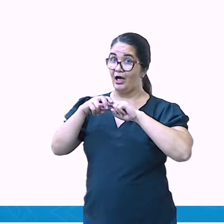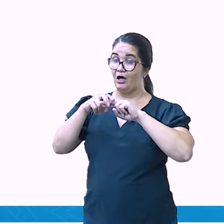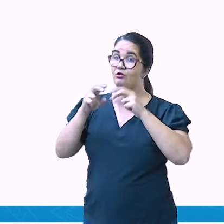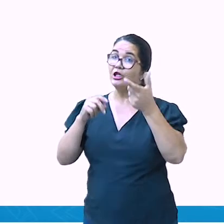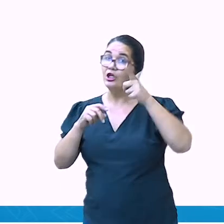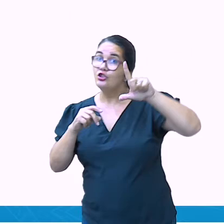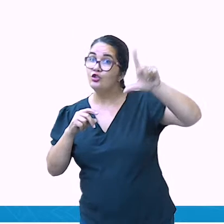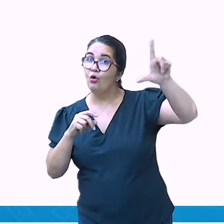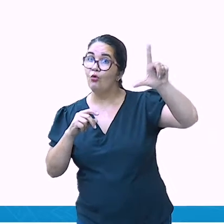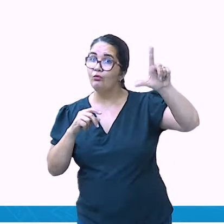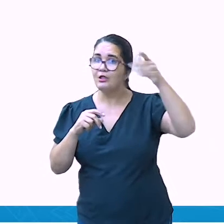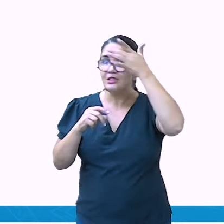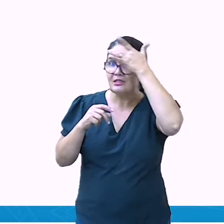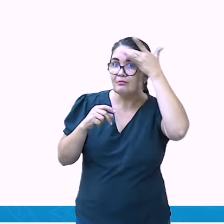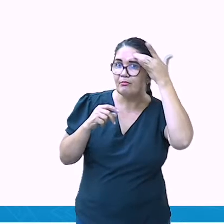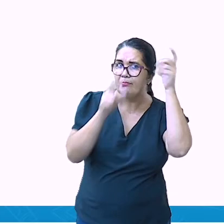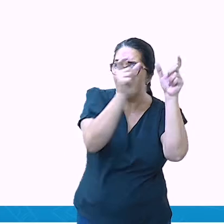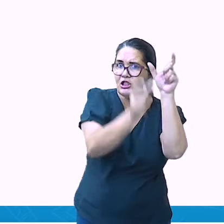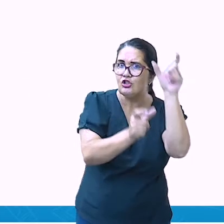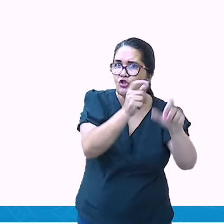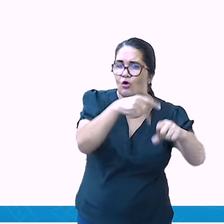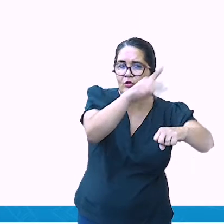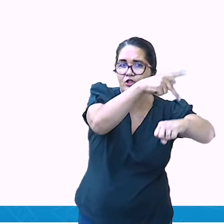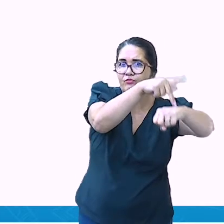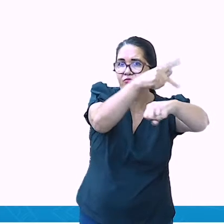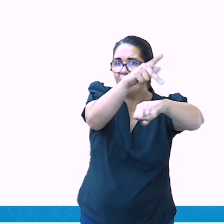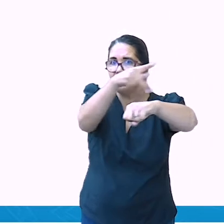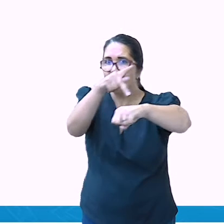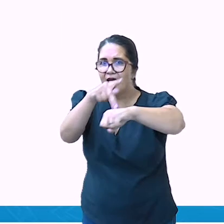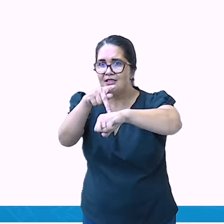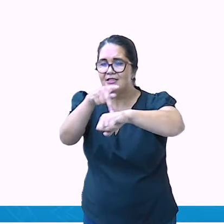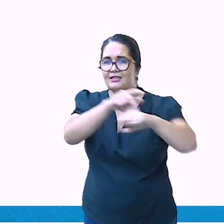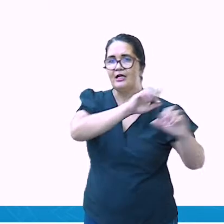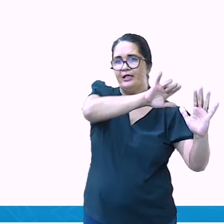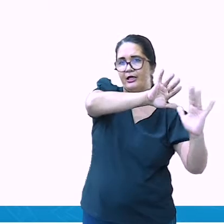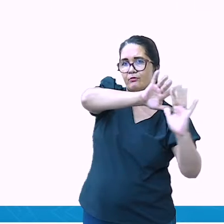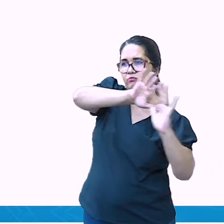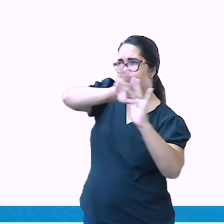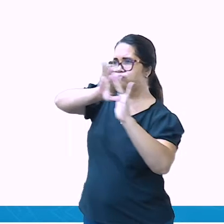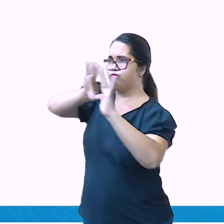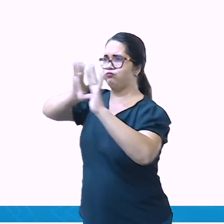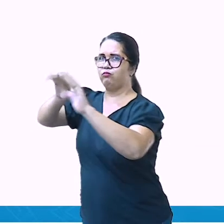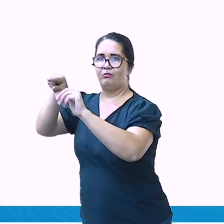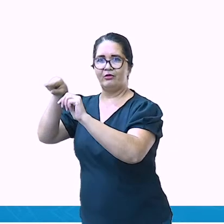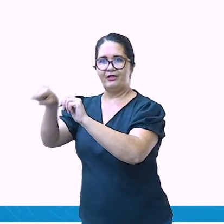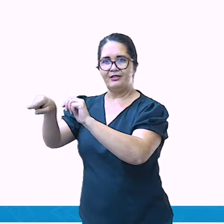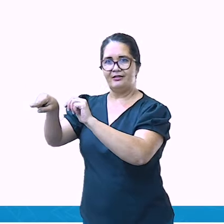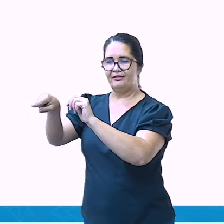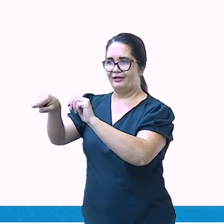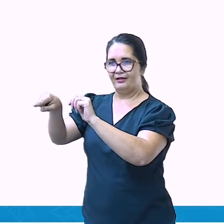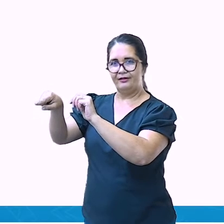hábitos diferentes, né? Assim como nós vimos na aula anterior.